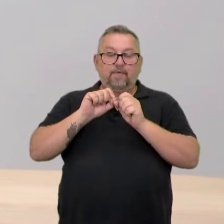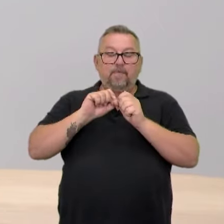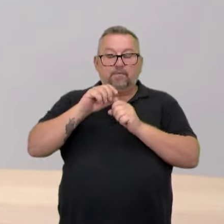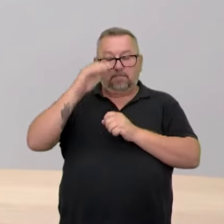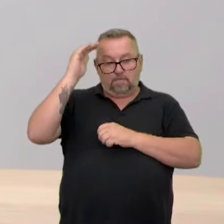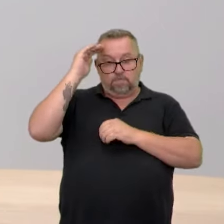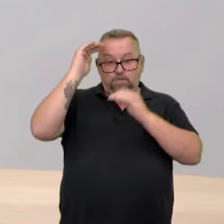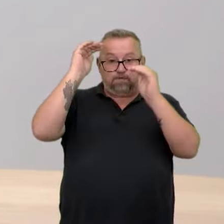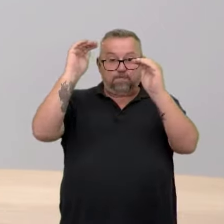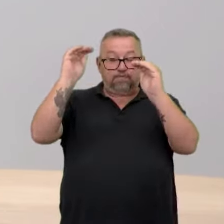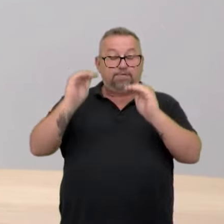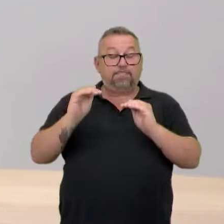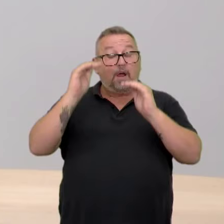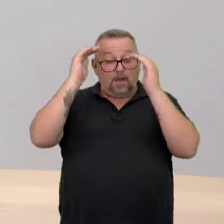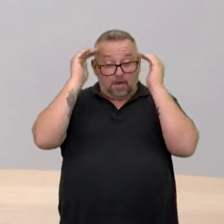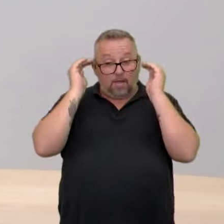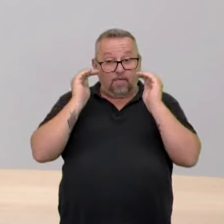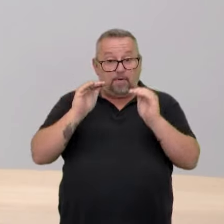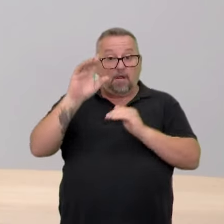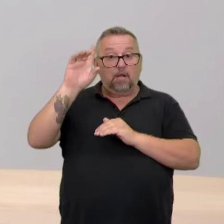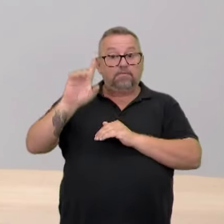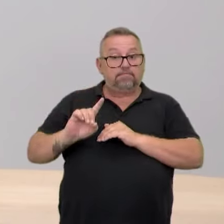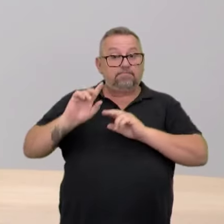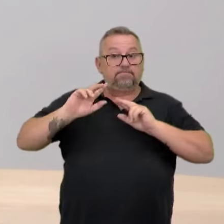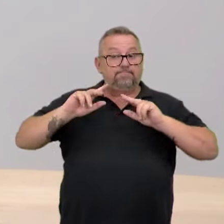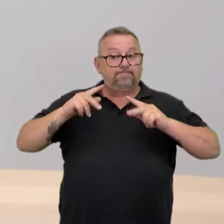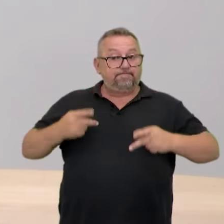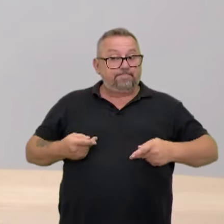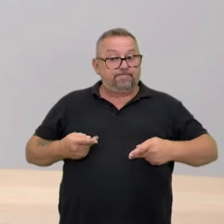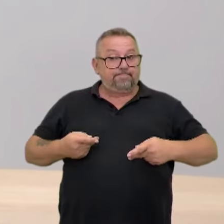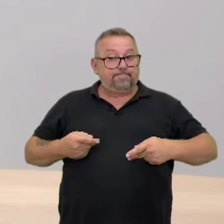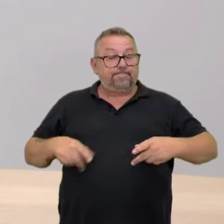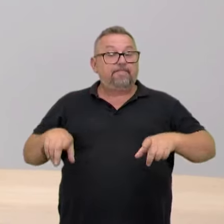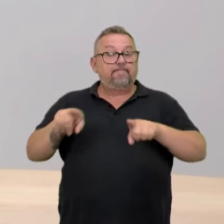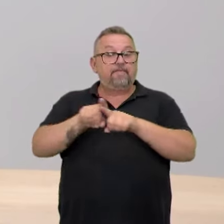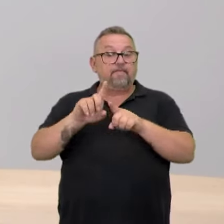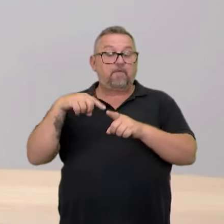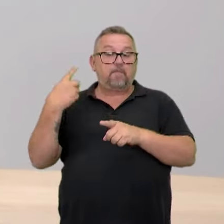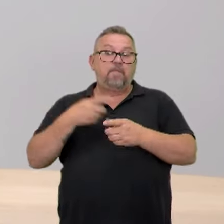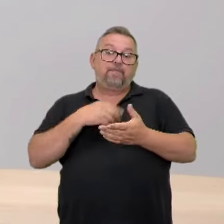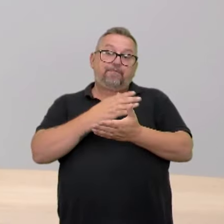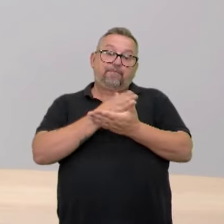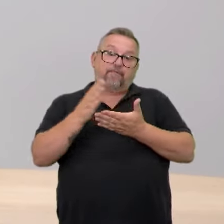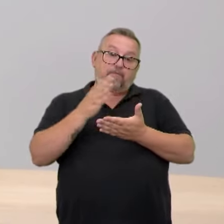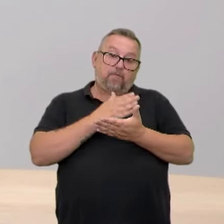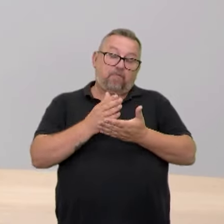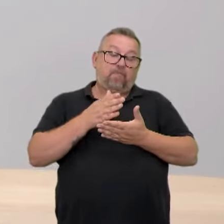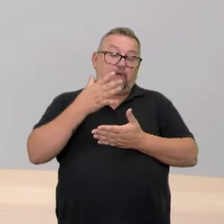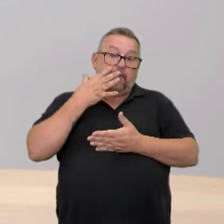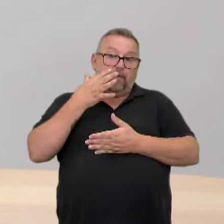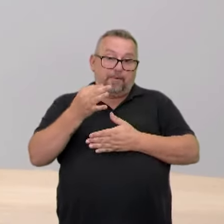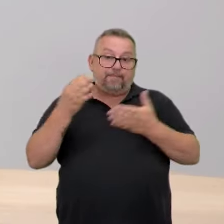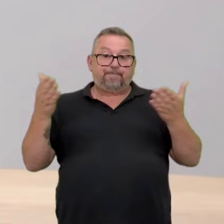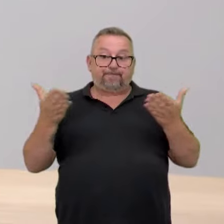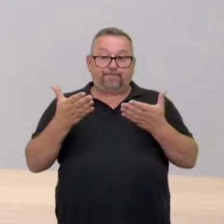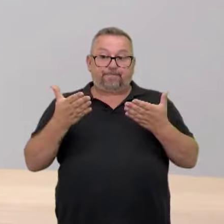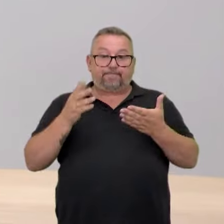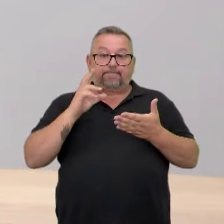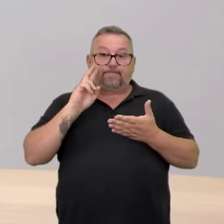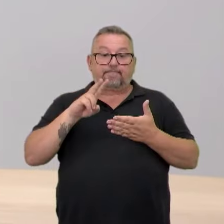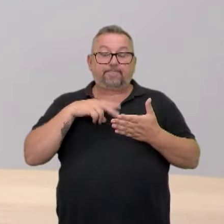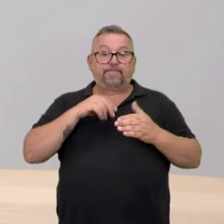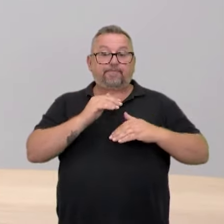humanos. Então, tudo isso aí a gente tratou na introdução, introduzindo a ideia do observatório. Agora a gente começa as aulas